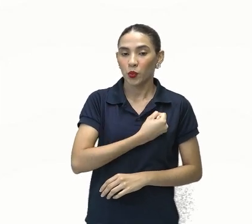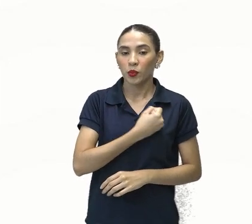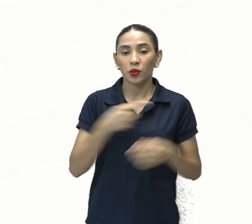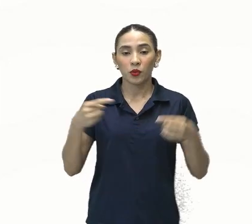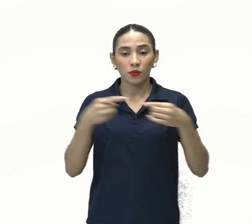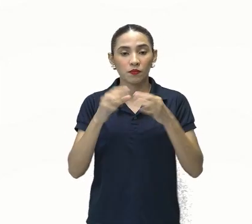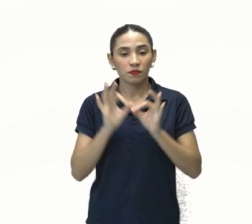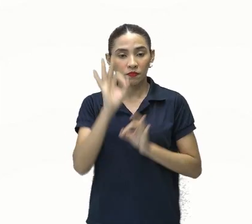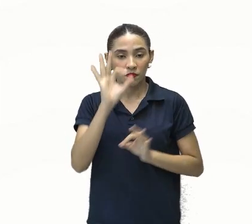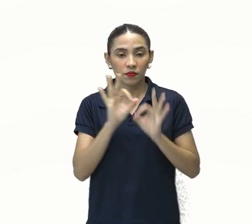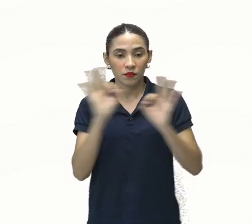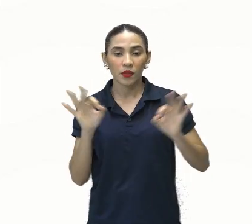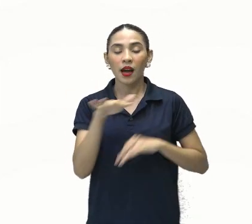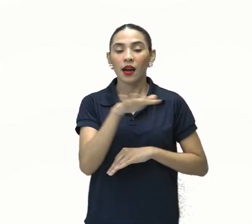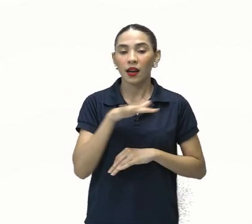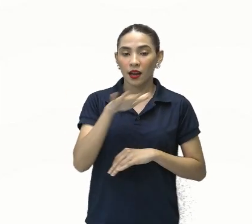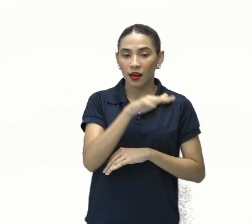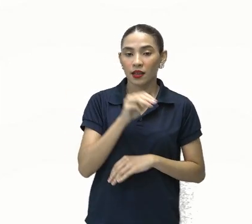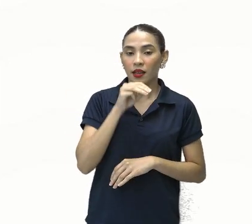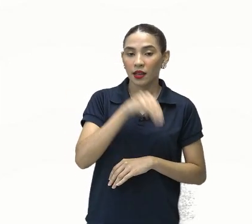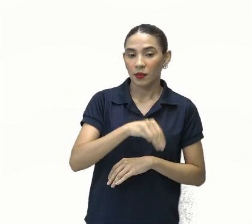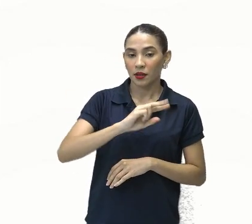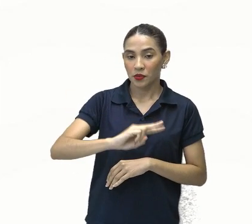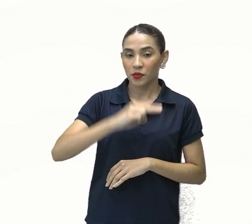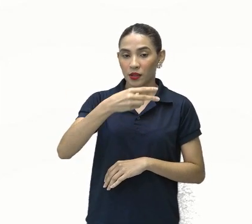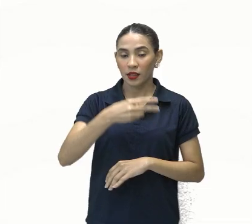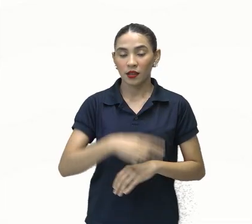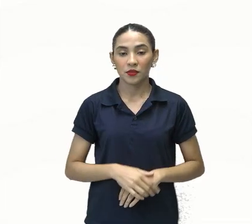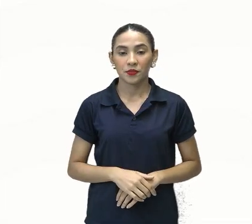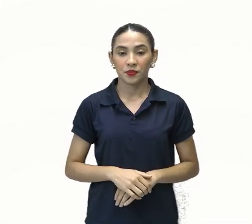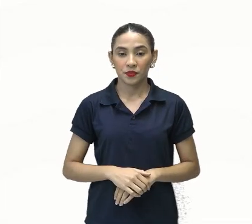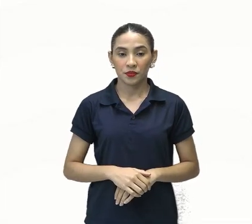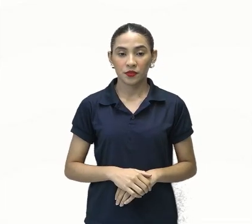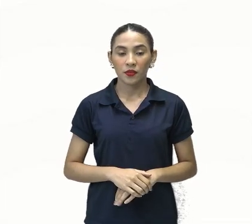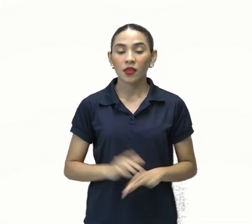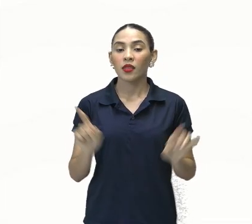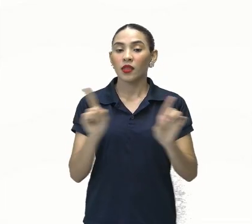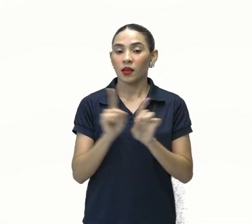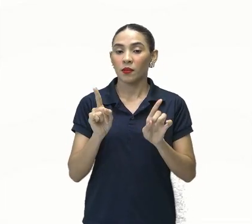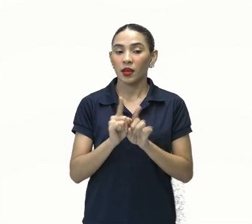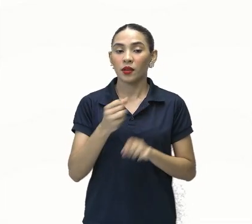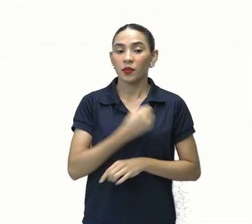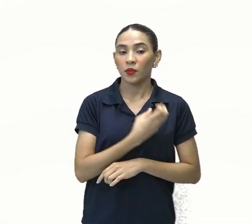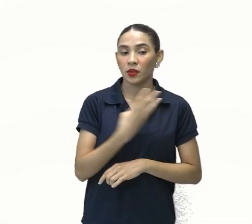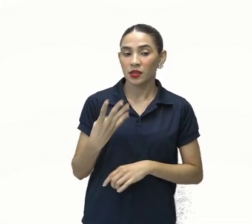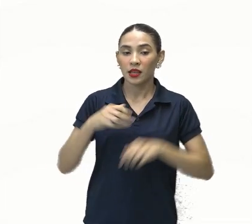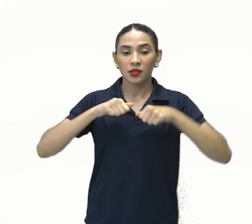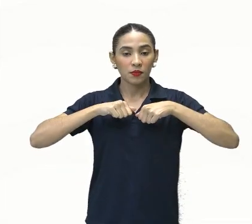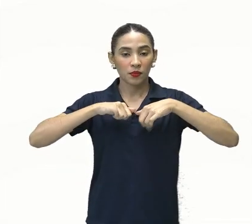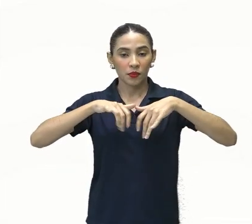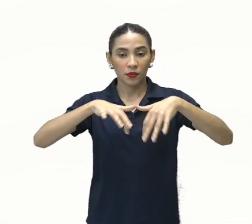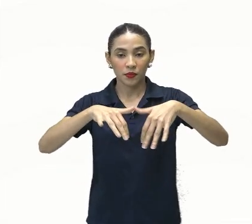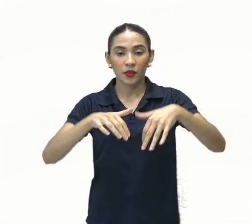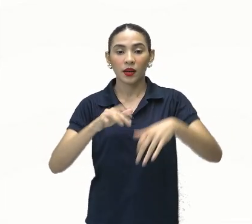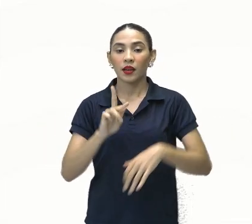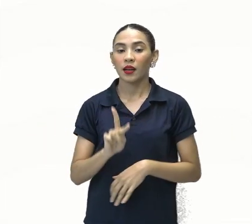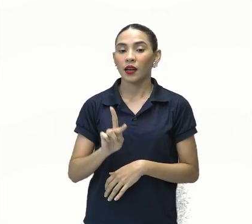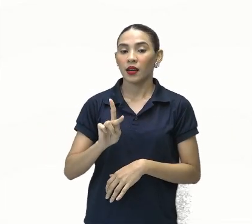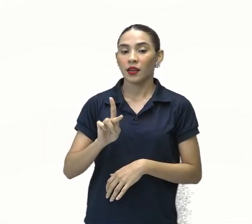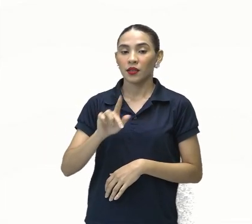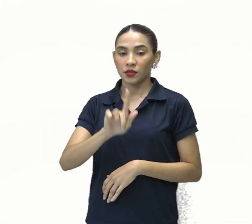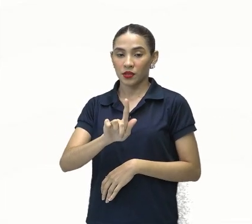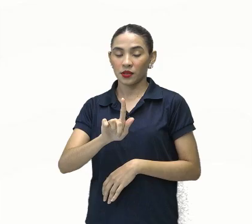A área, que está em metros quadrados, e quantidade de fertilizante, que está